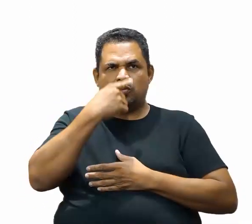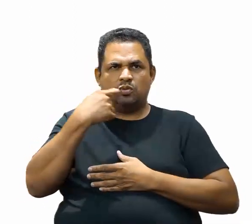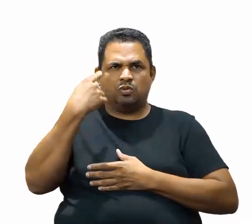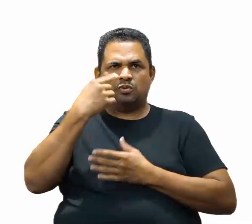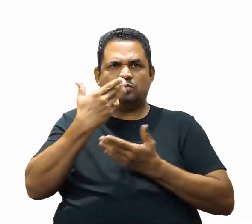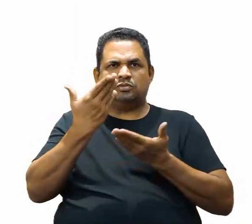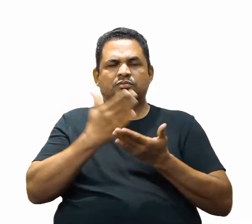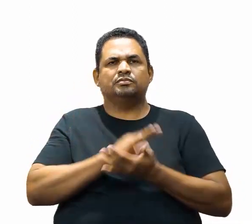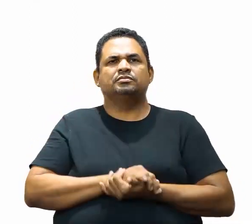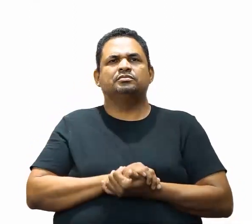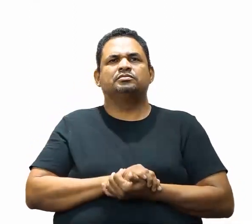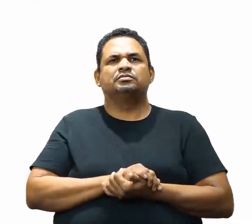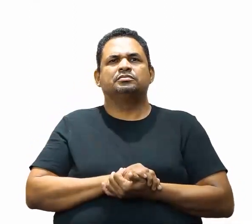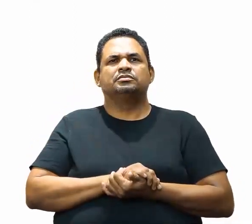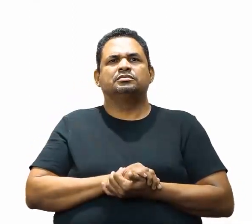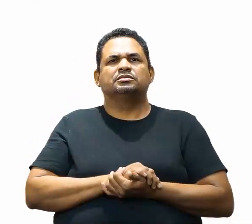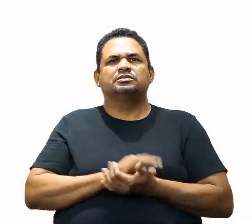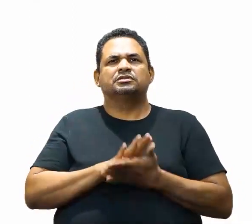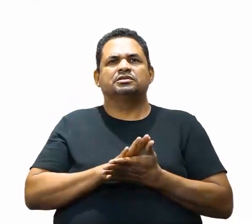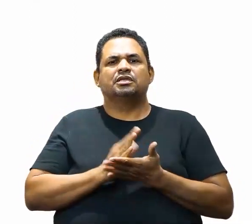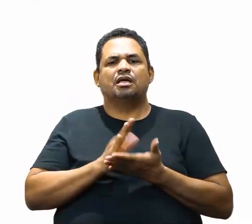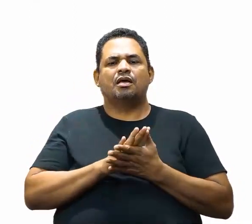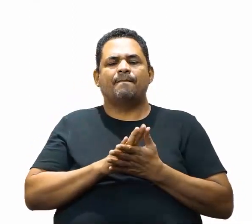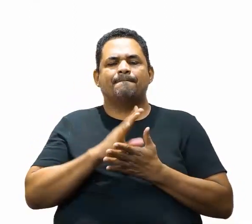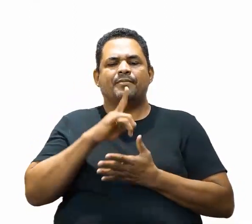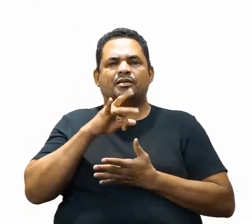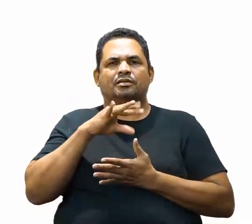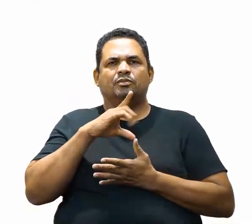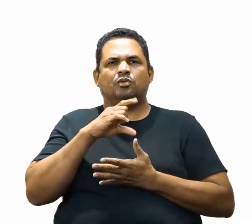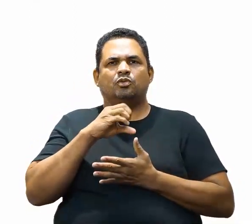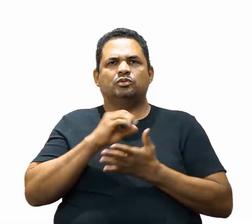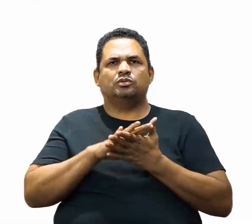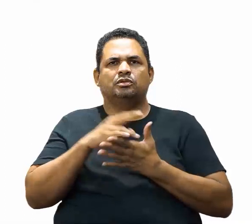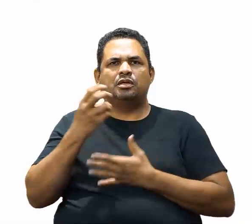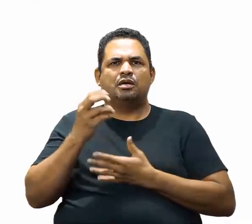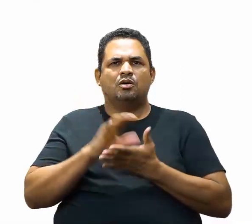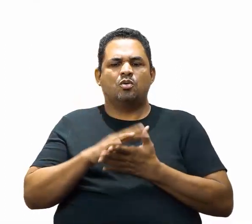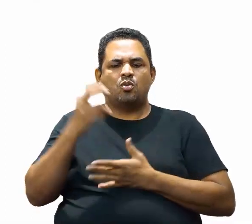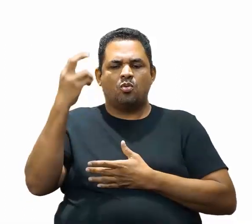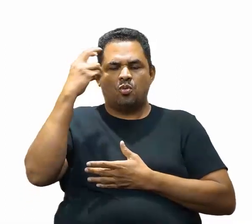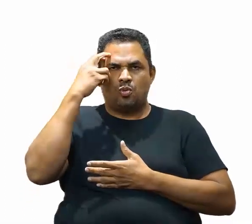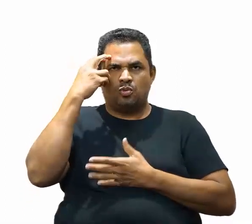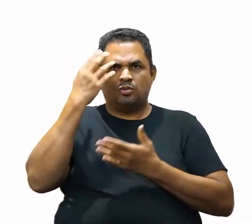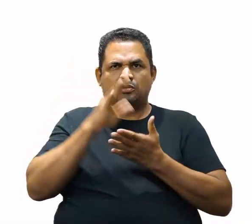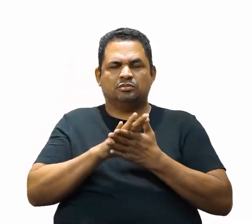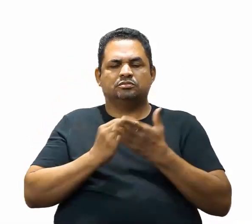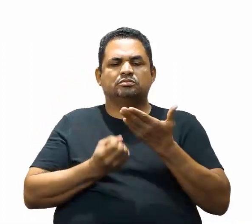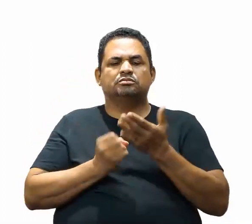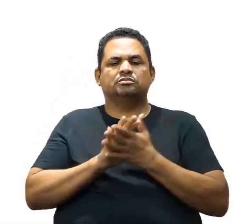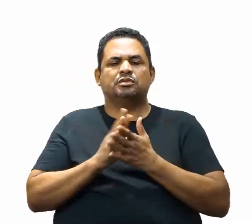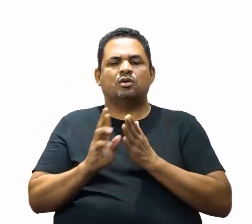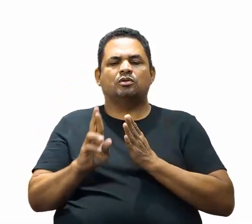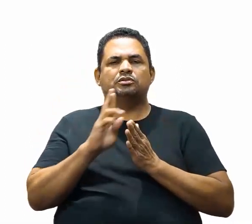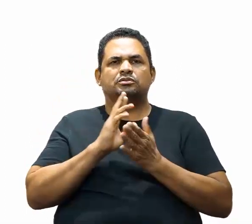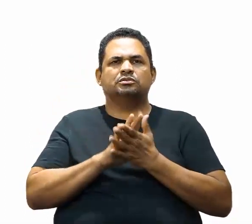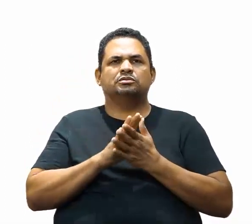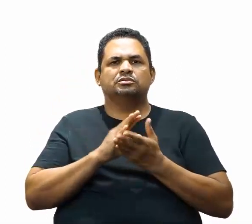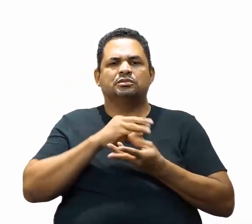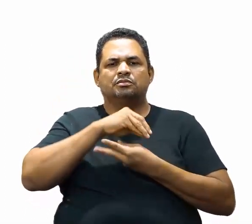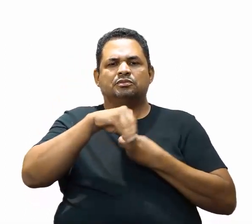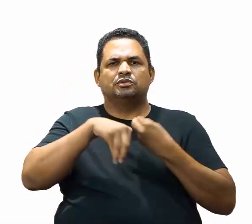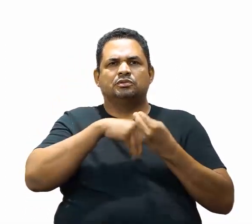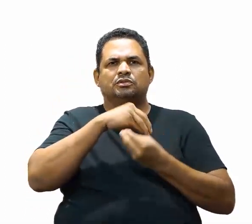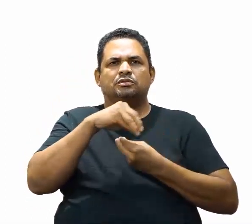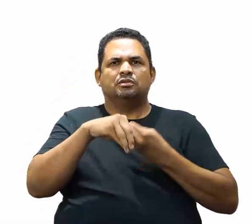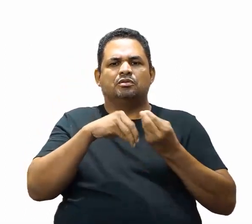declarado Patrimônio da Humanidade. Olha que legal, né? O flamenco, ele é o resultado de uma fusão de vocais, é uma